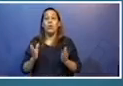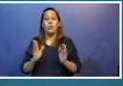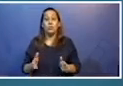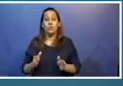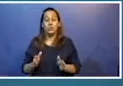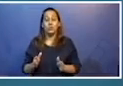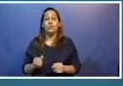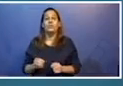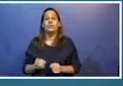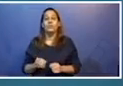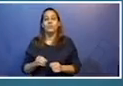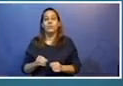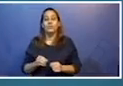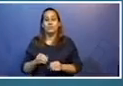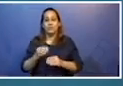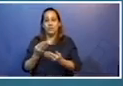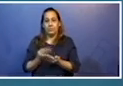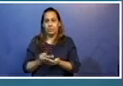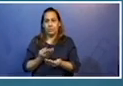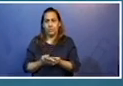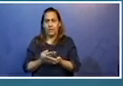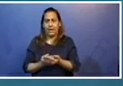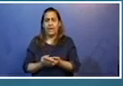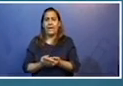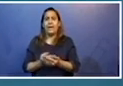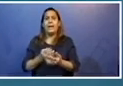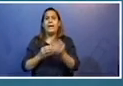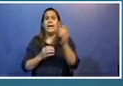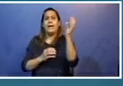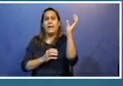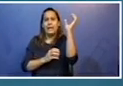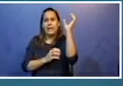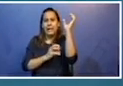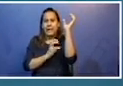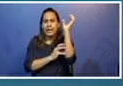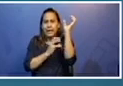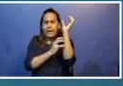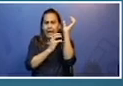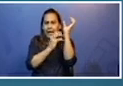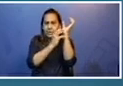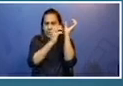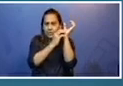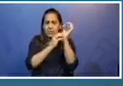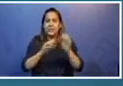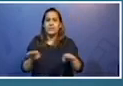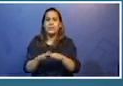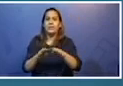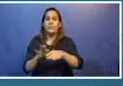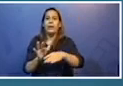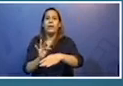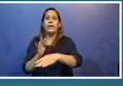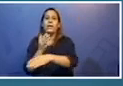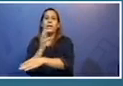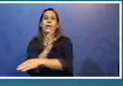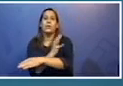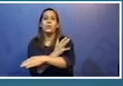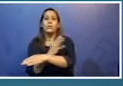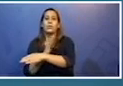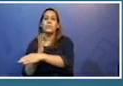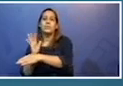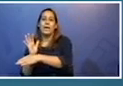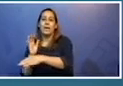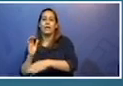Hoje nós estudaremos, a caatinga e o cerrado. Nessas últimas semanas, temos